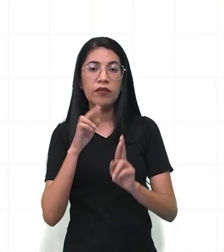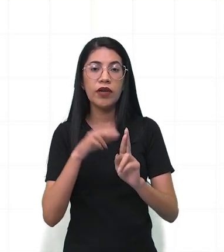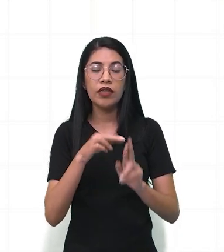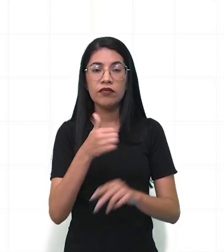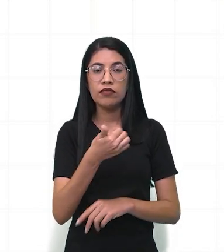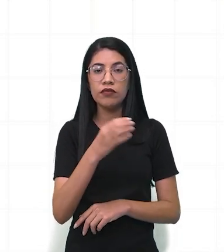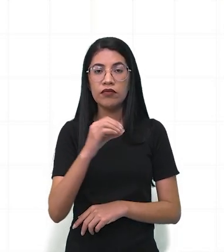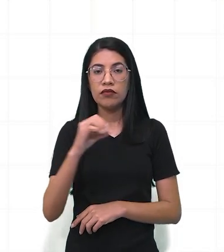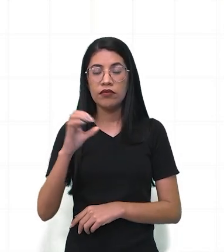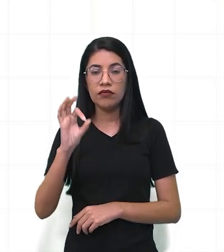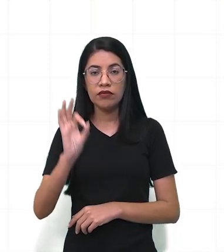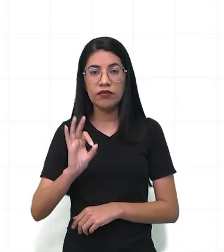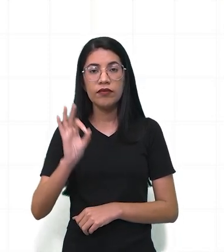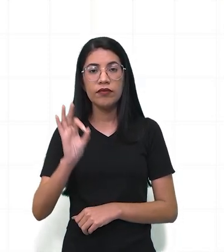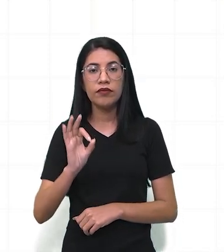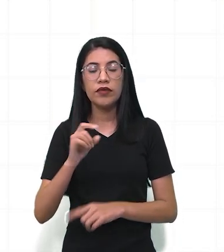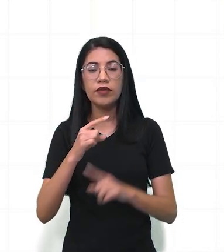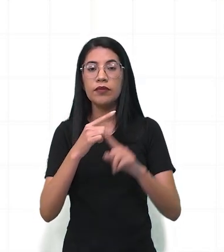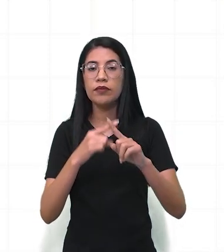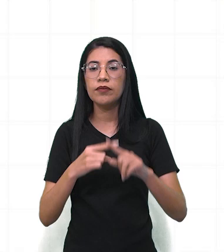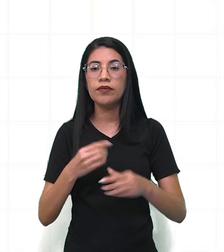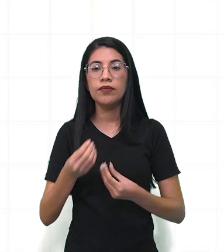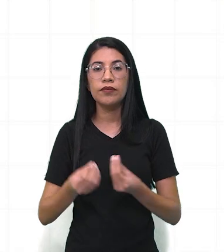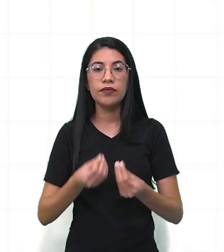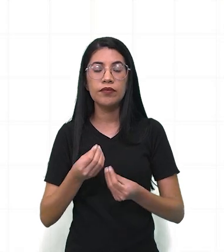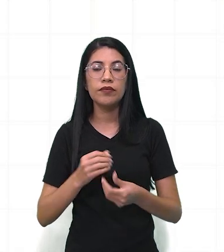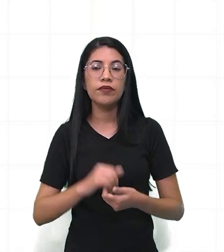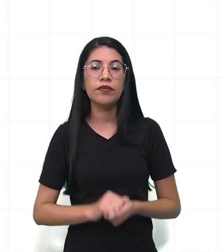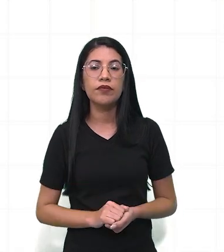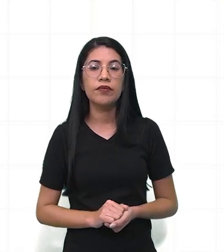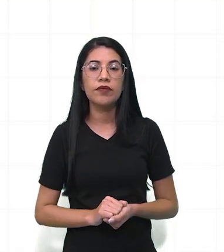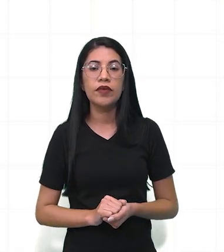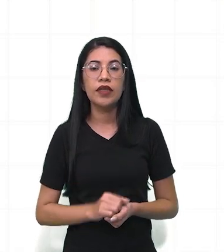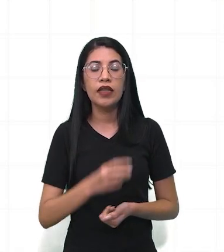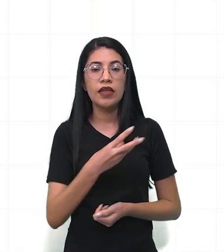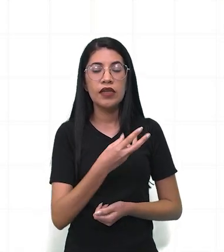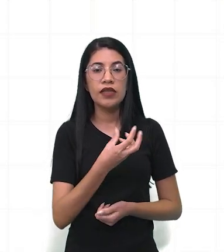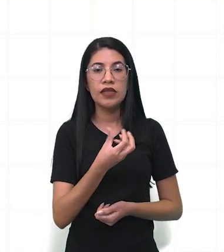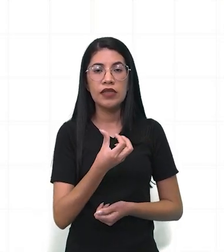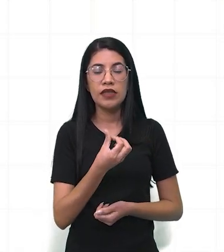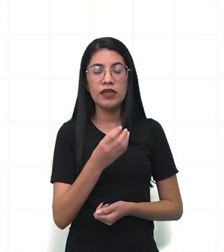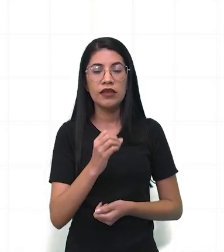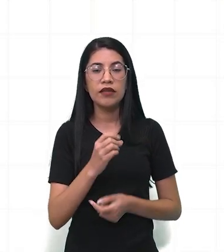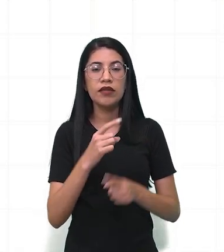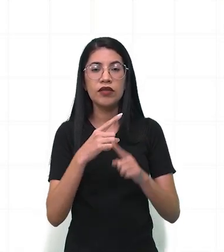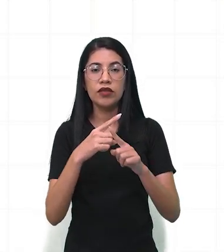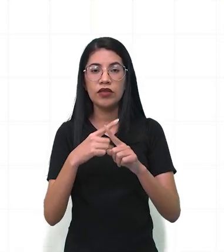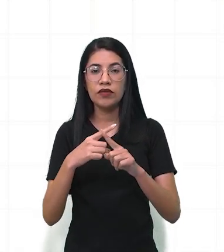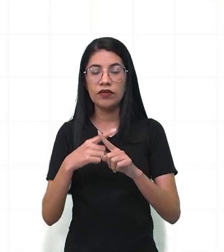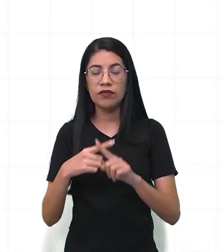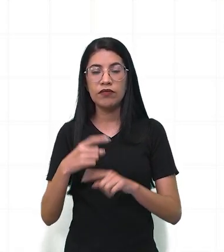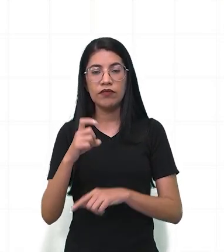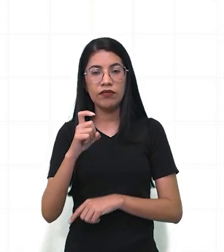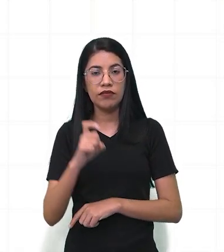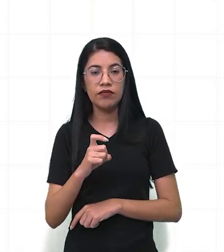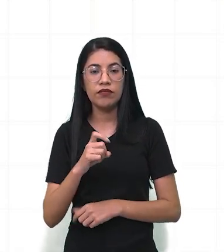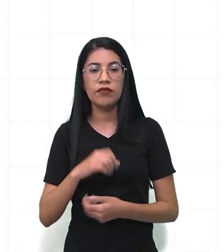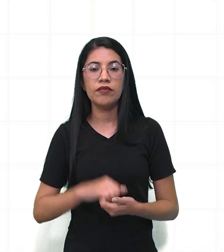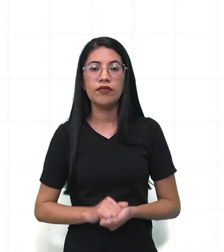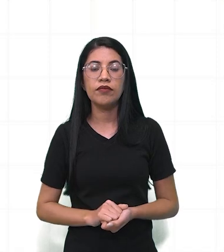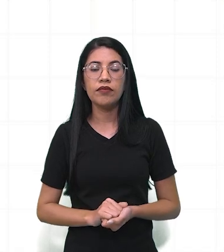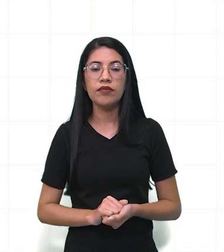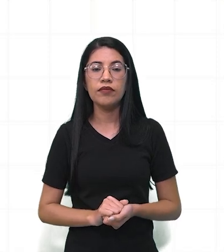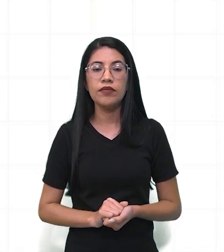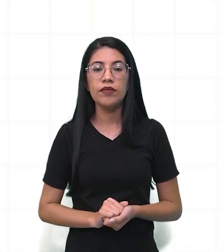Multiplicando, então, começando onde tem variável, 360 vezes x, 360x. 90 vezes 100 vai